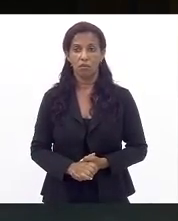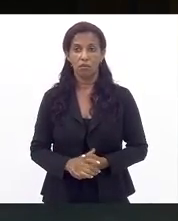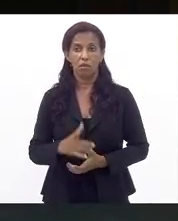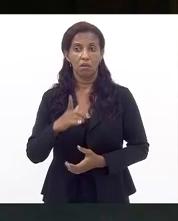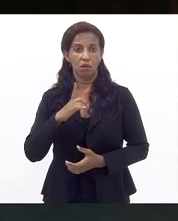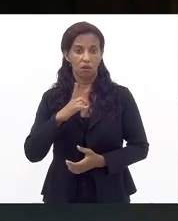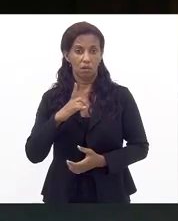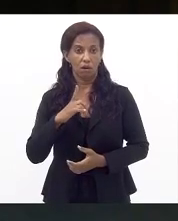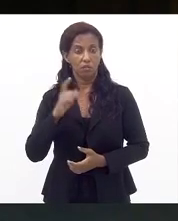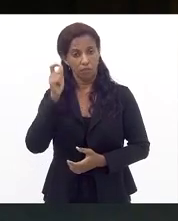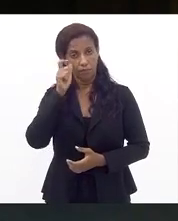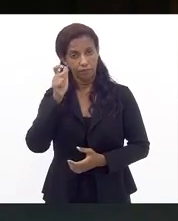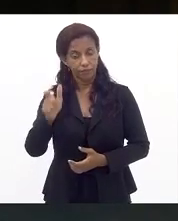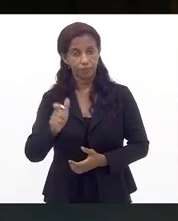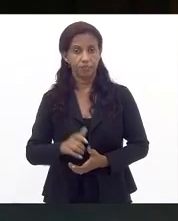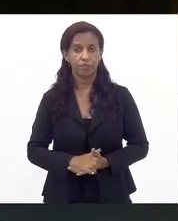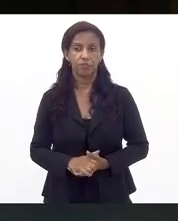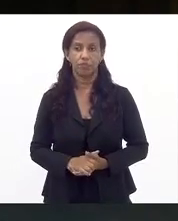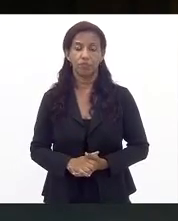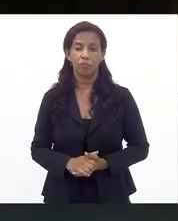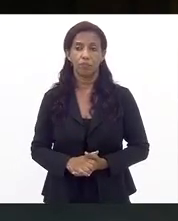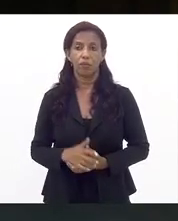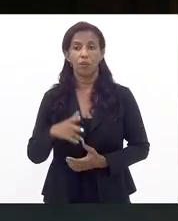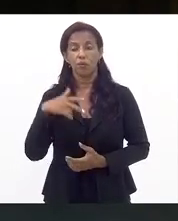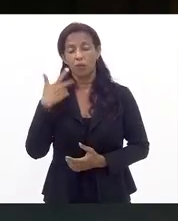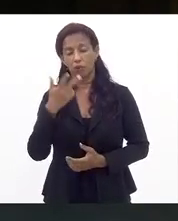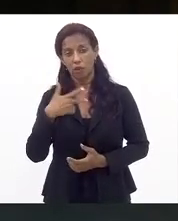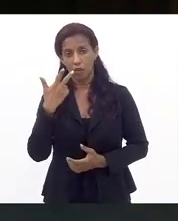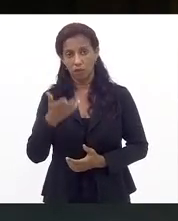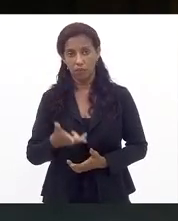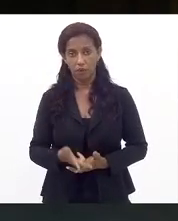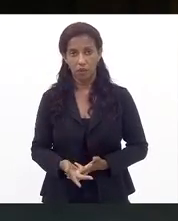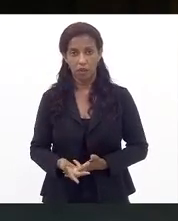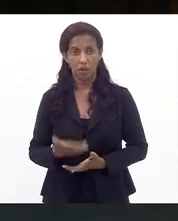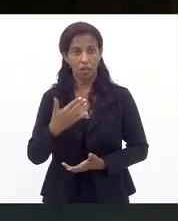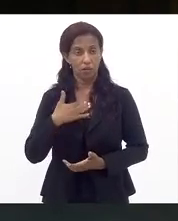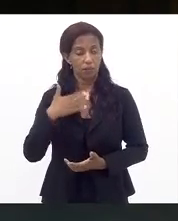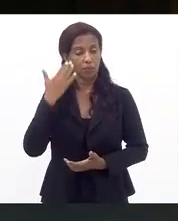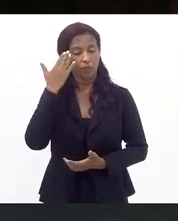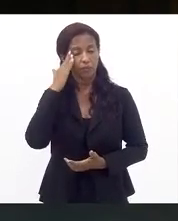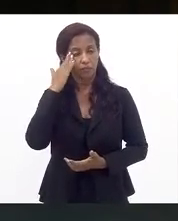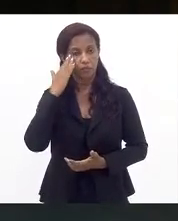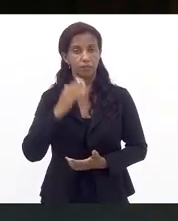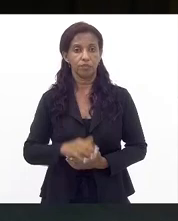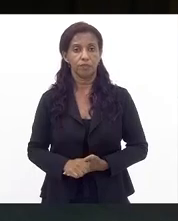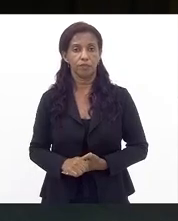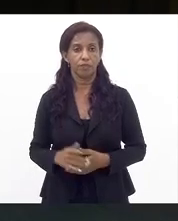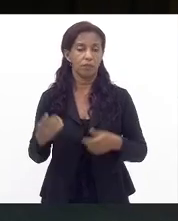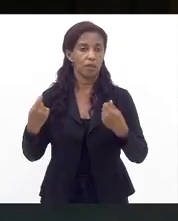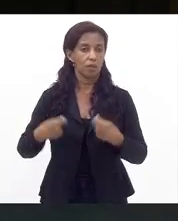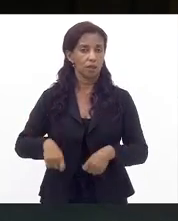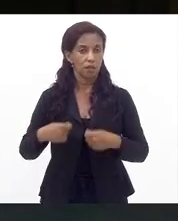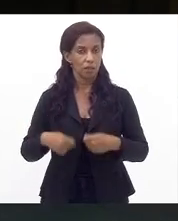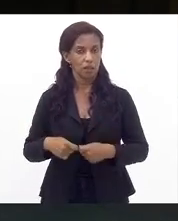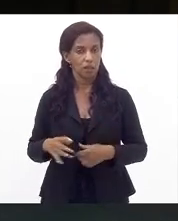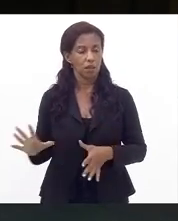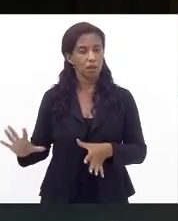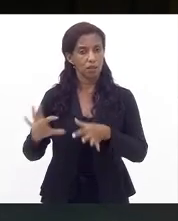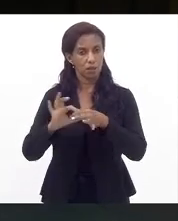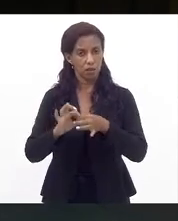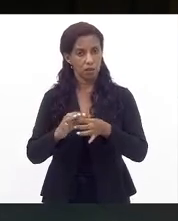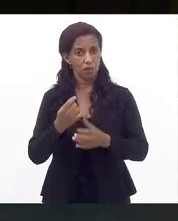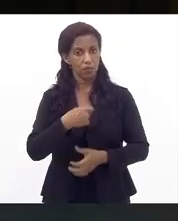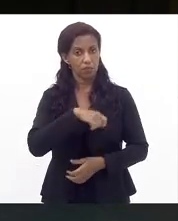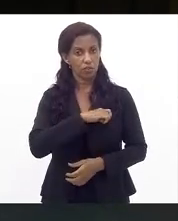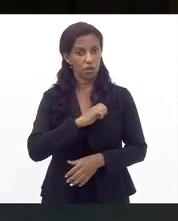instigante o que eu quero dizer é que no meu entendimento a necessidade da adesão ao